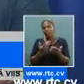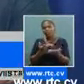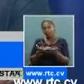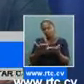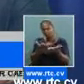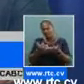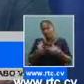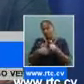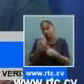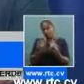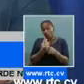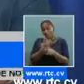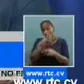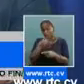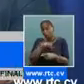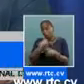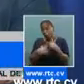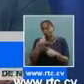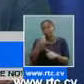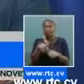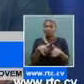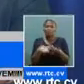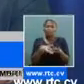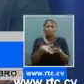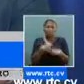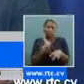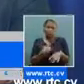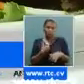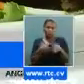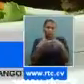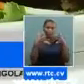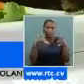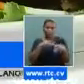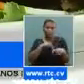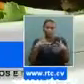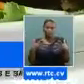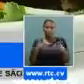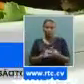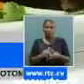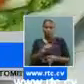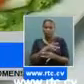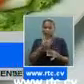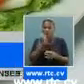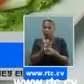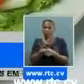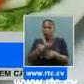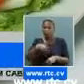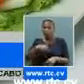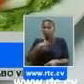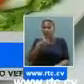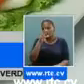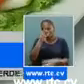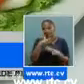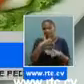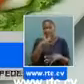alguma coisa se for o prémio melhor ainda mas já participação para mim é um prêmio melhor o campeonato comidas do mundo ela barba vai decorrer